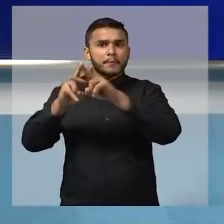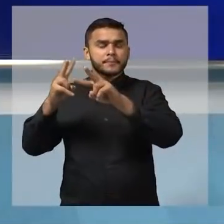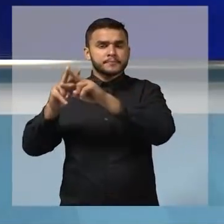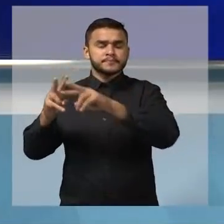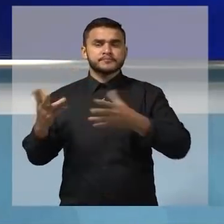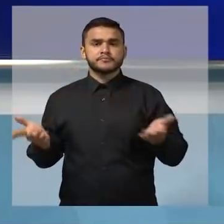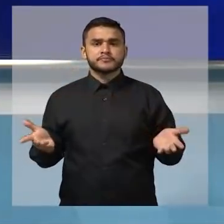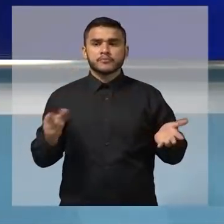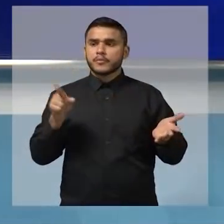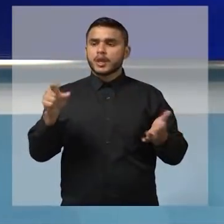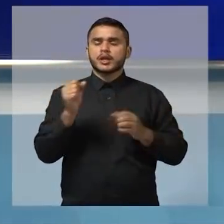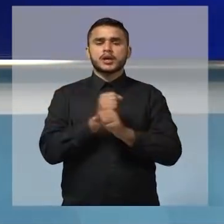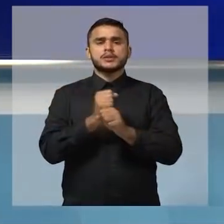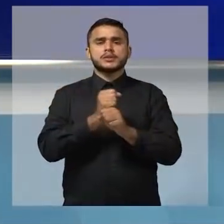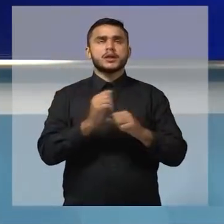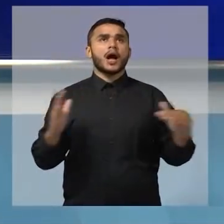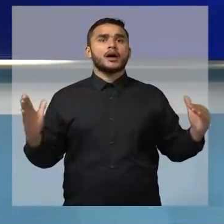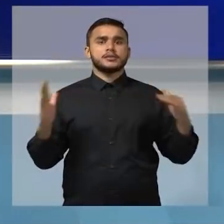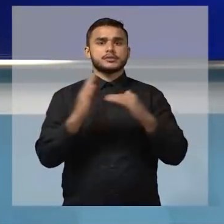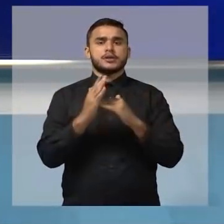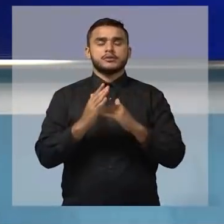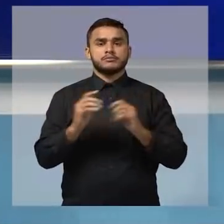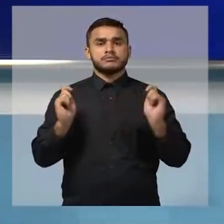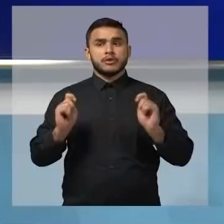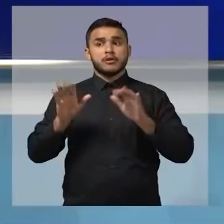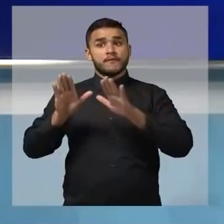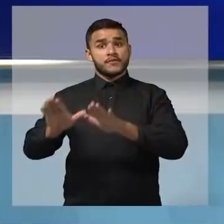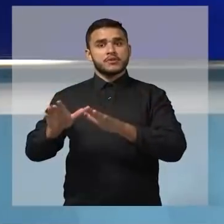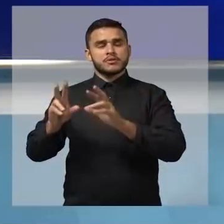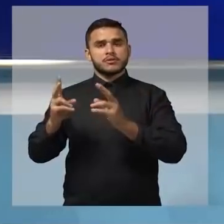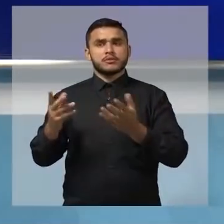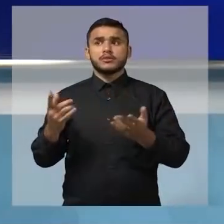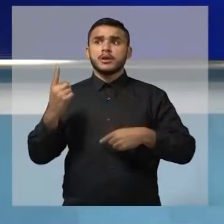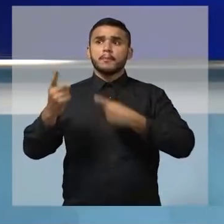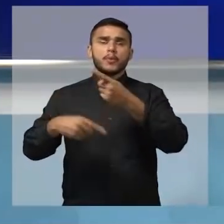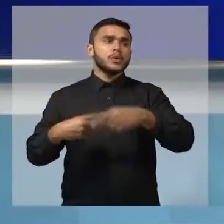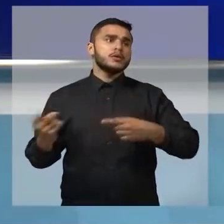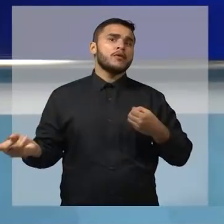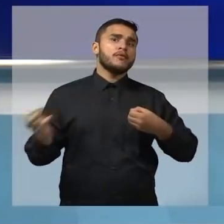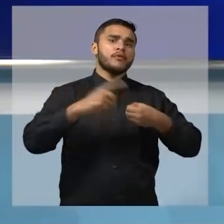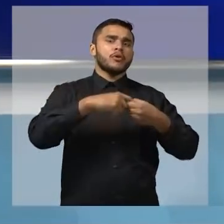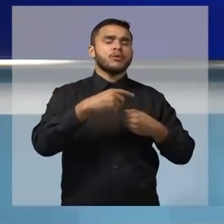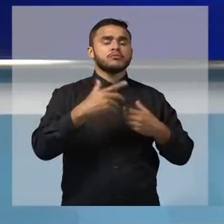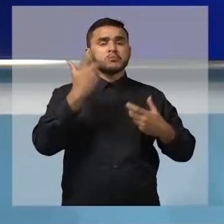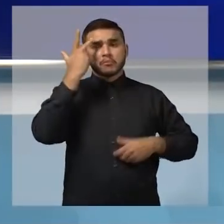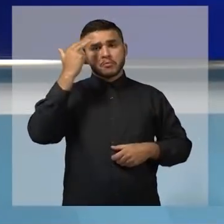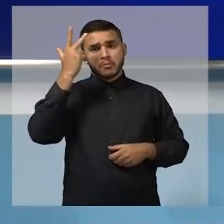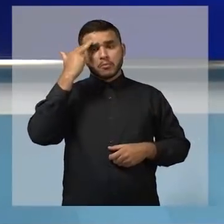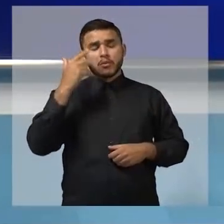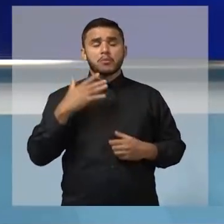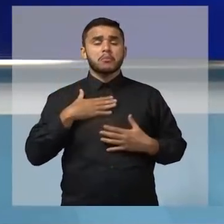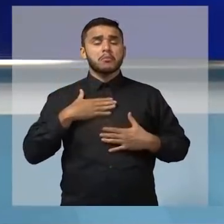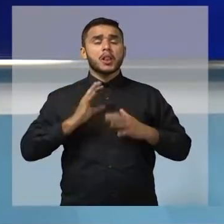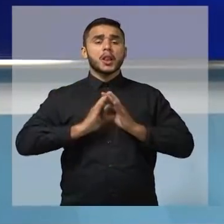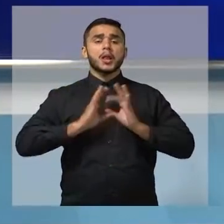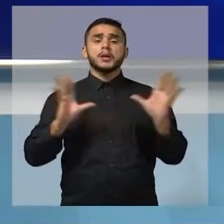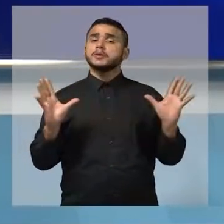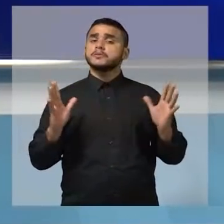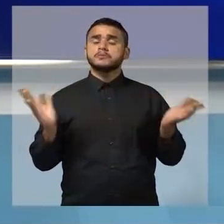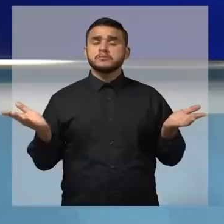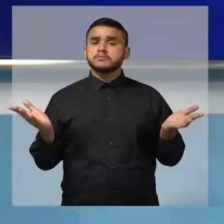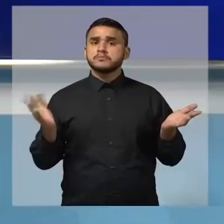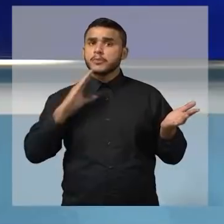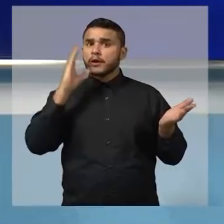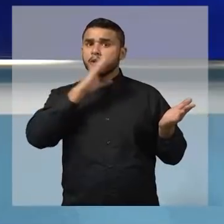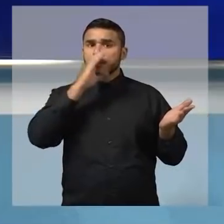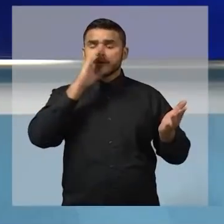que esse homem tem que ficar. E ele vai voltar com a progressão de pena mais rápido do que se